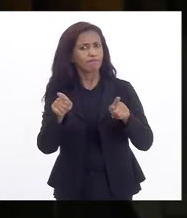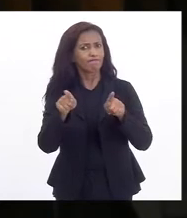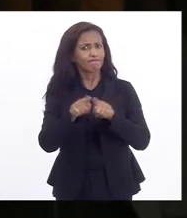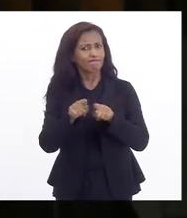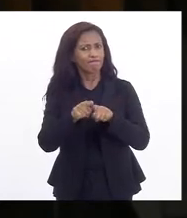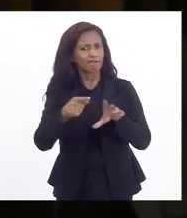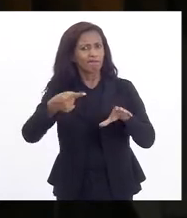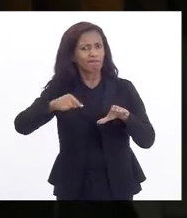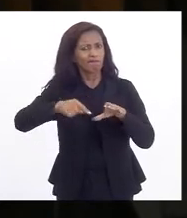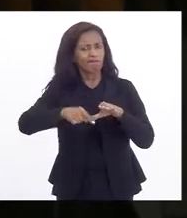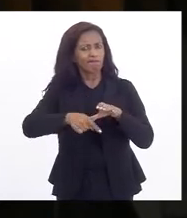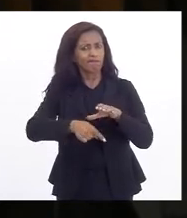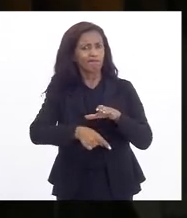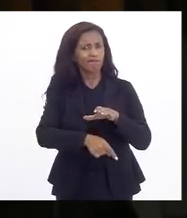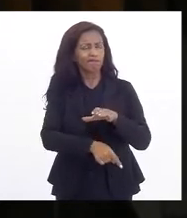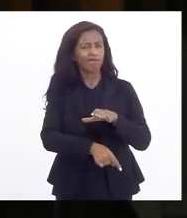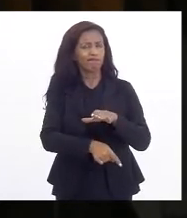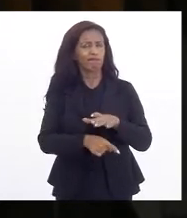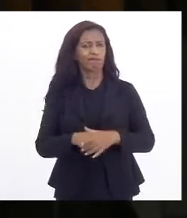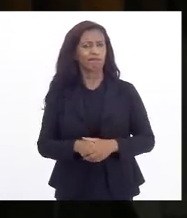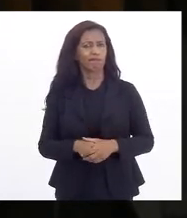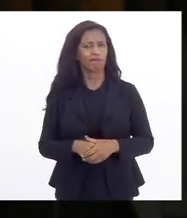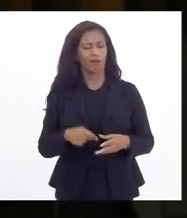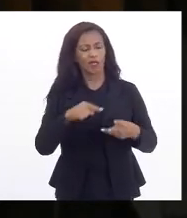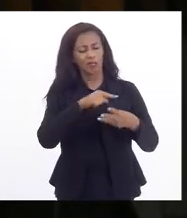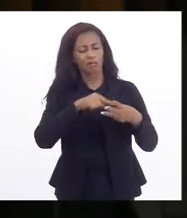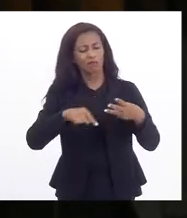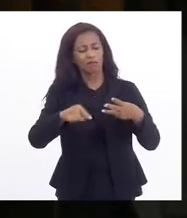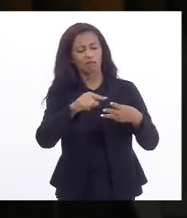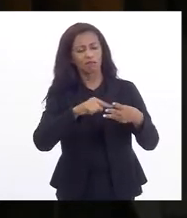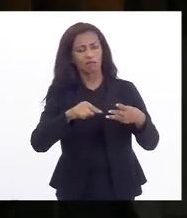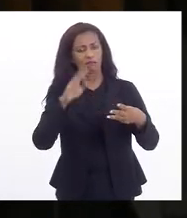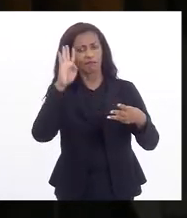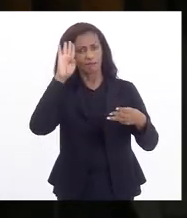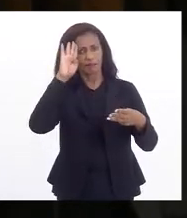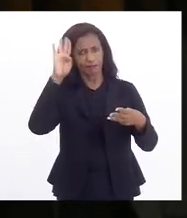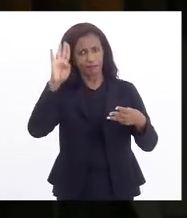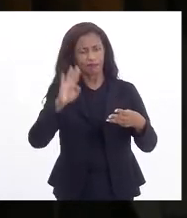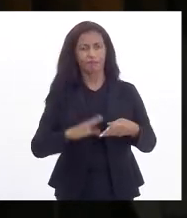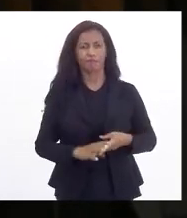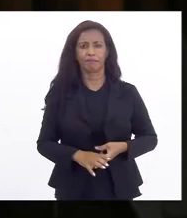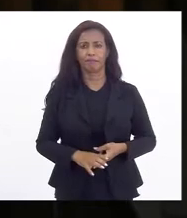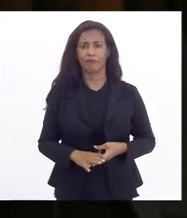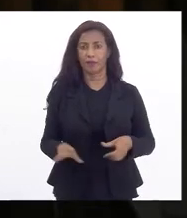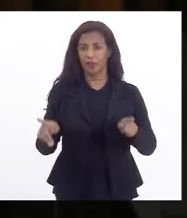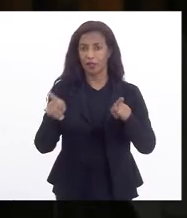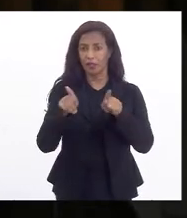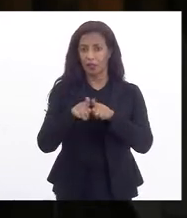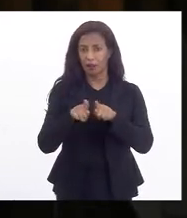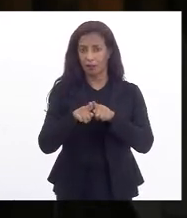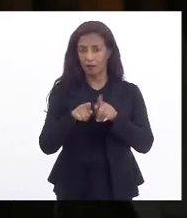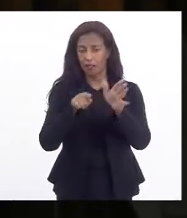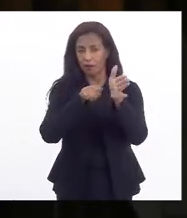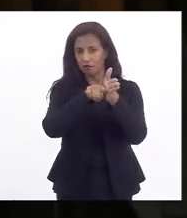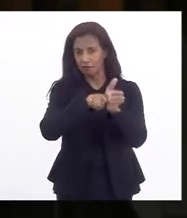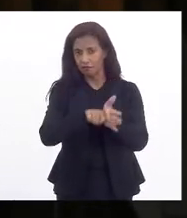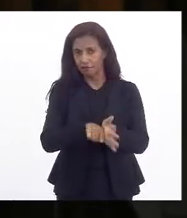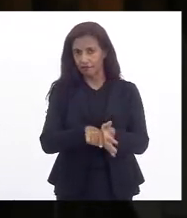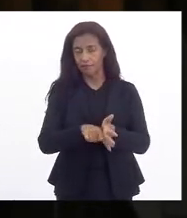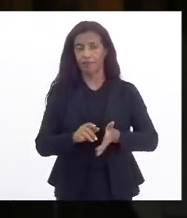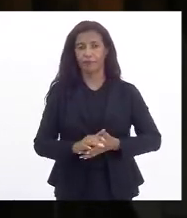em profundidade esses três itens e também se verificou a senhora